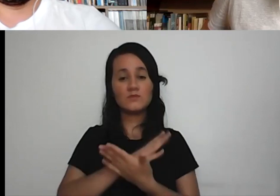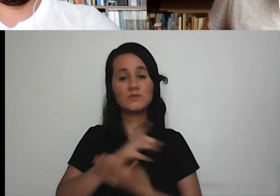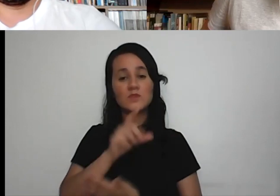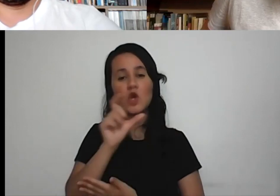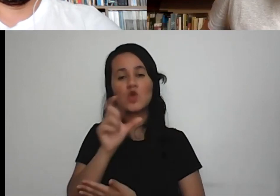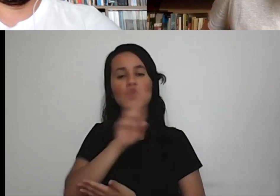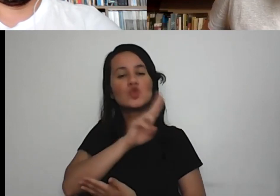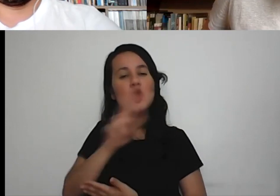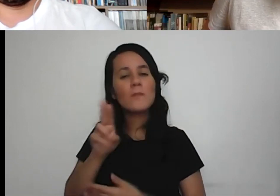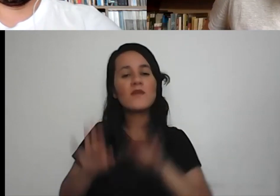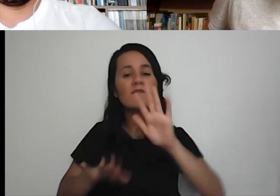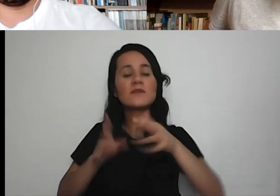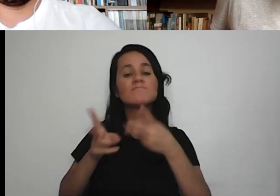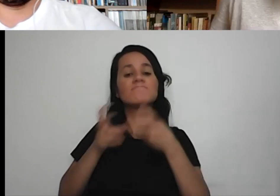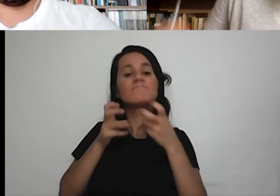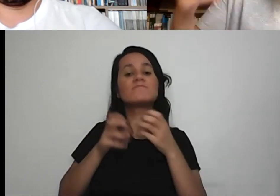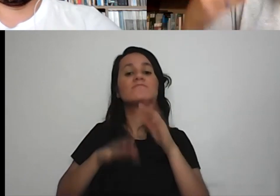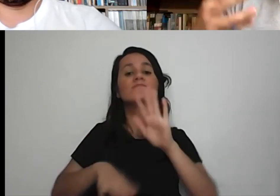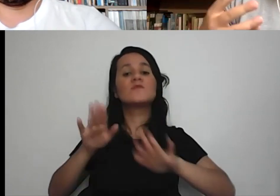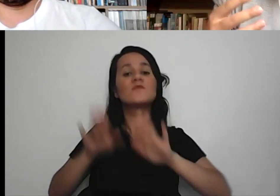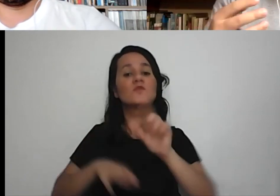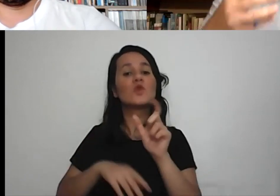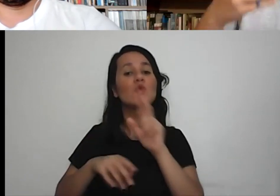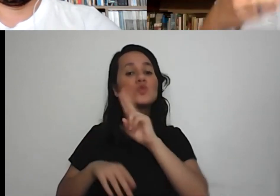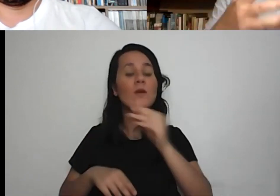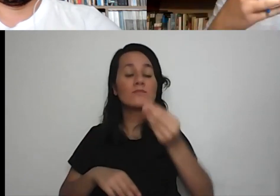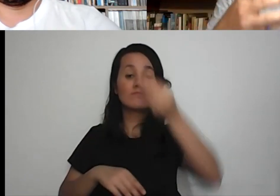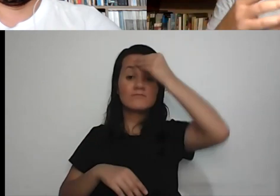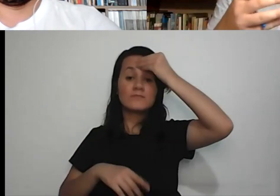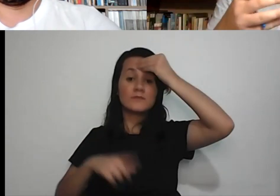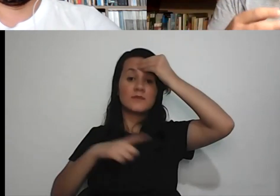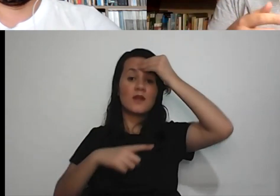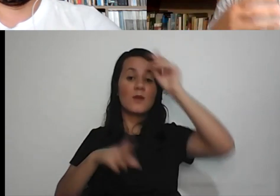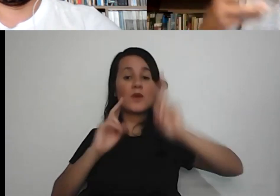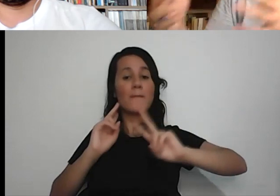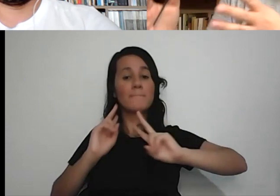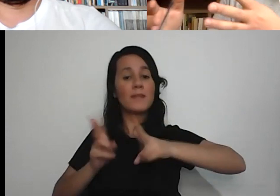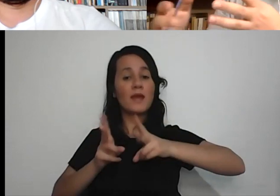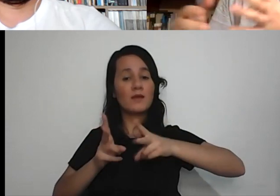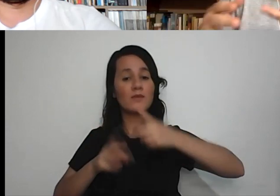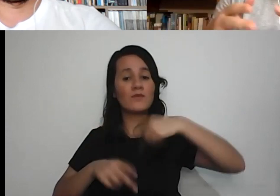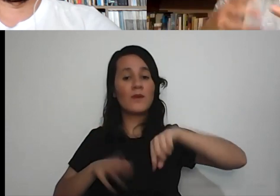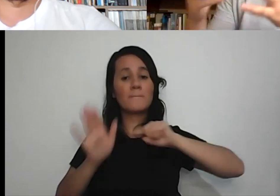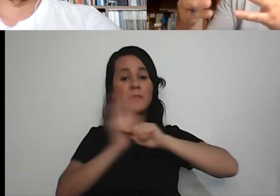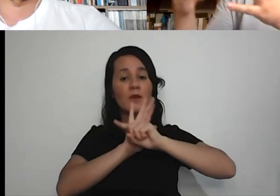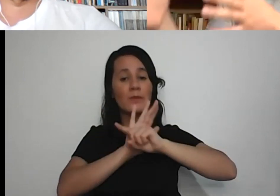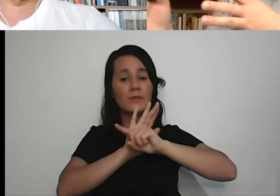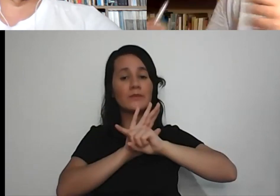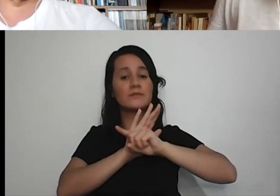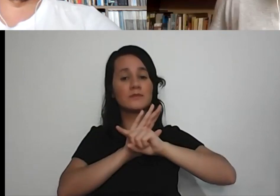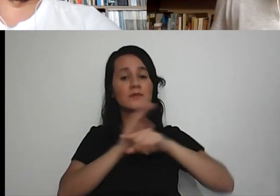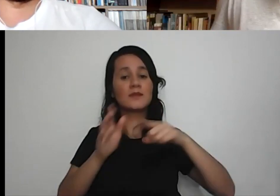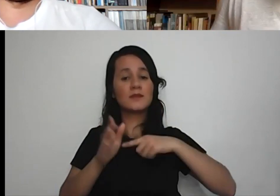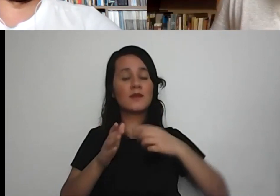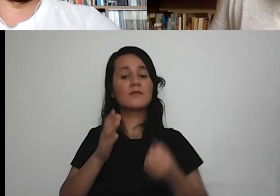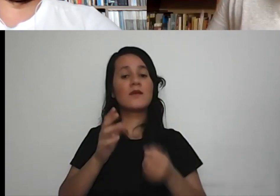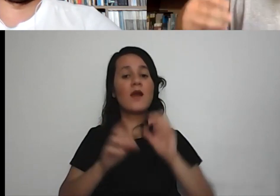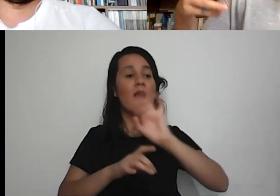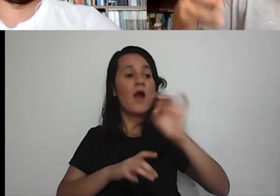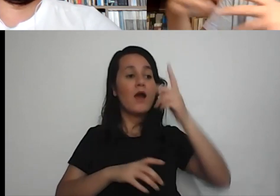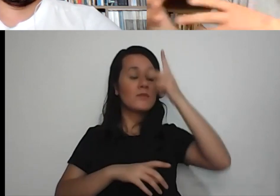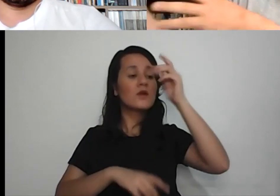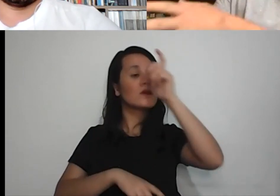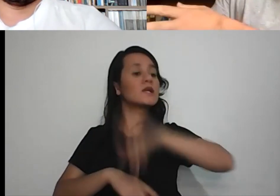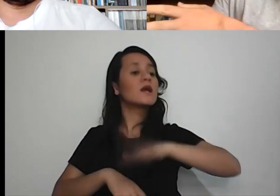surgem que você percebe que são os nomes que estão realmente inculcados, que são os mesmos autores que você pergunta, que surgem nas respostas de quem são